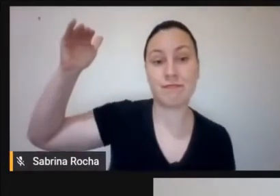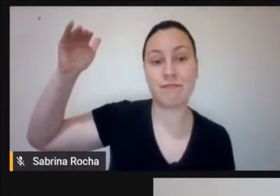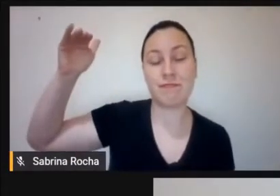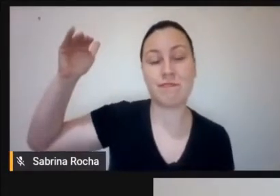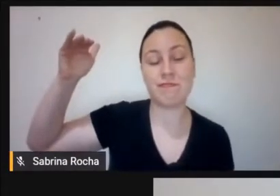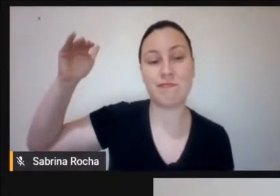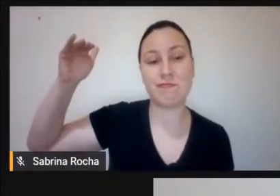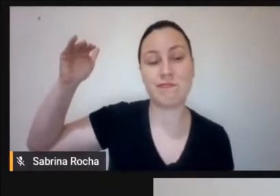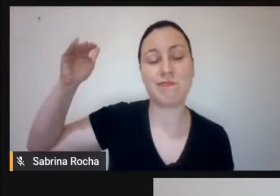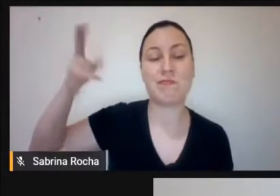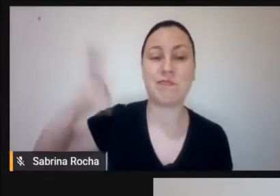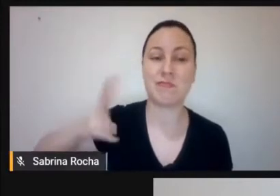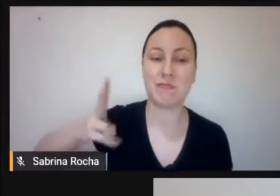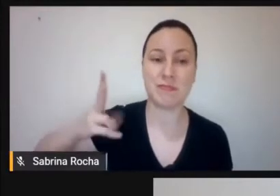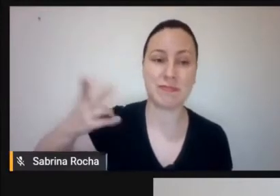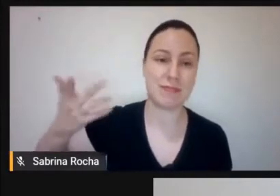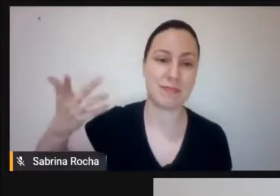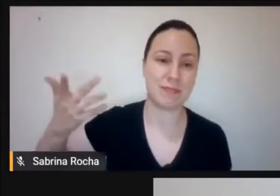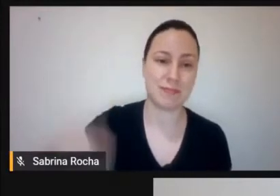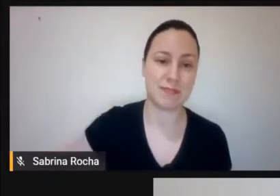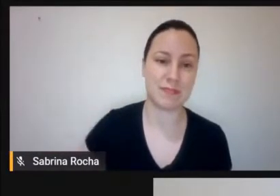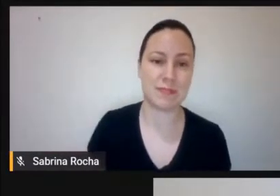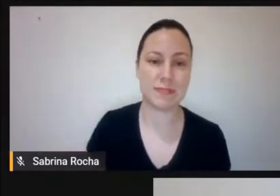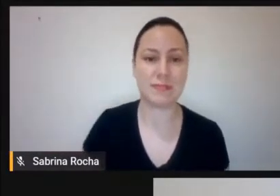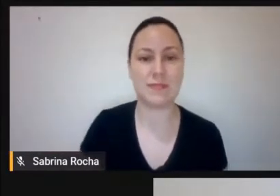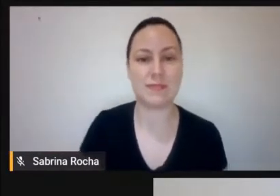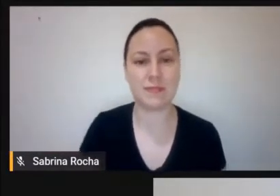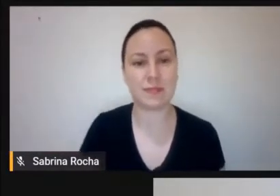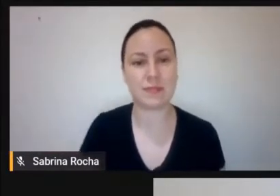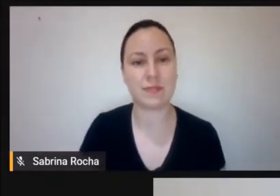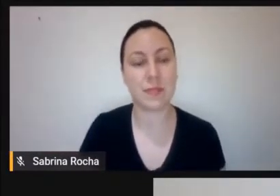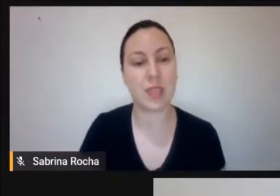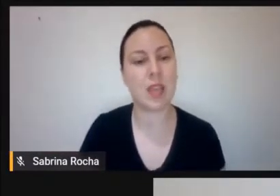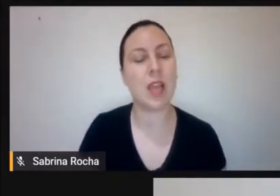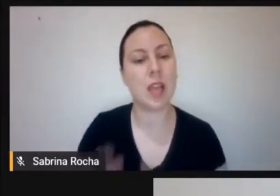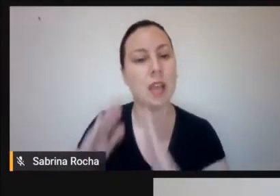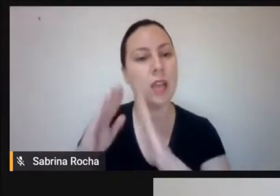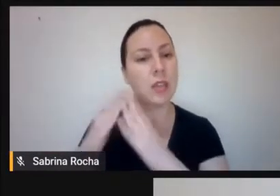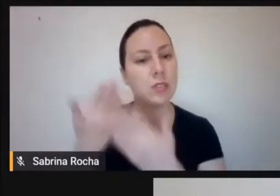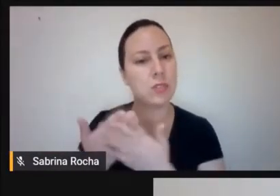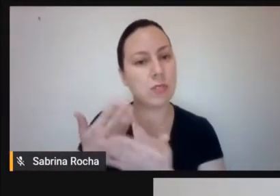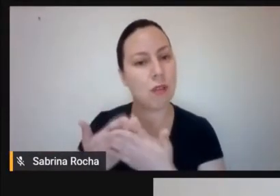constantemente nega isso. Inclusive nega isso criando escolas.